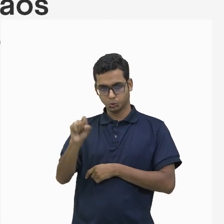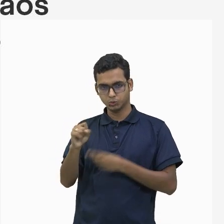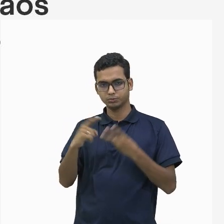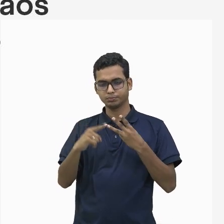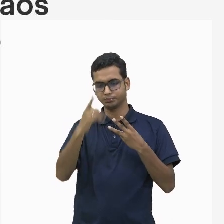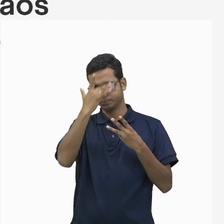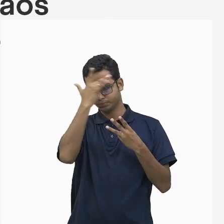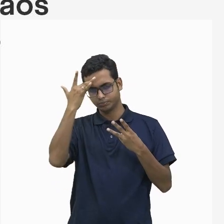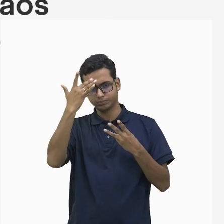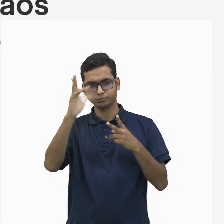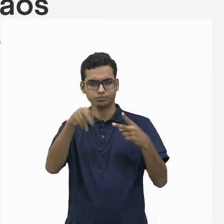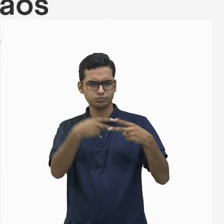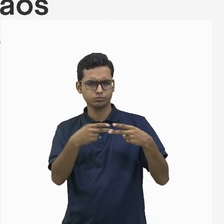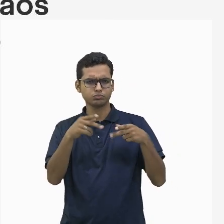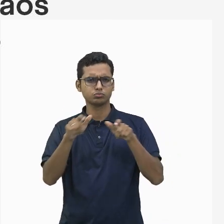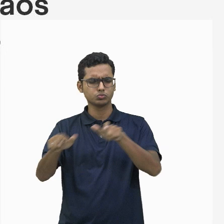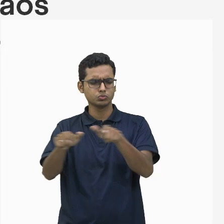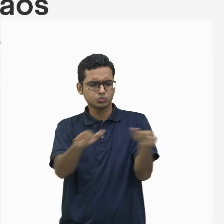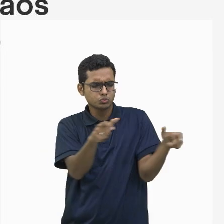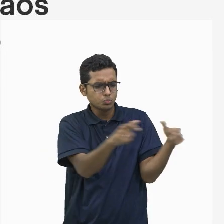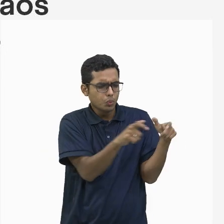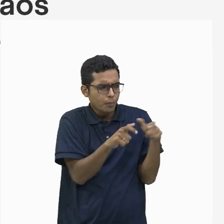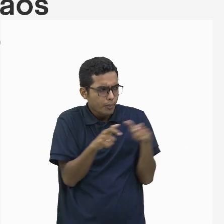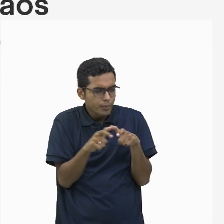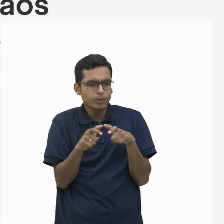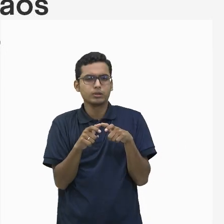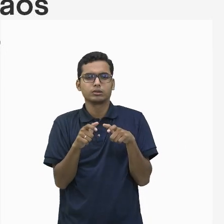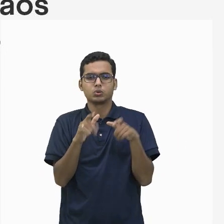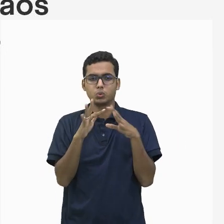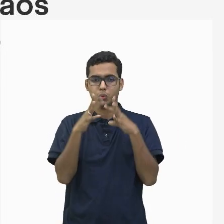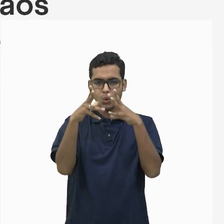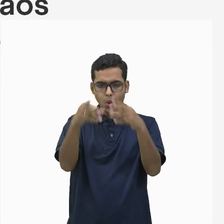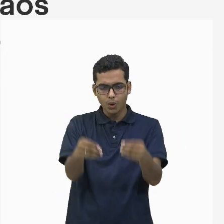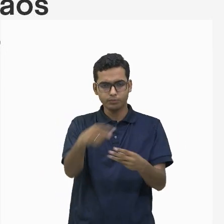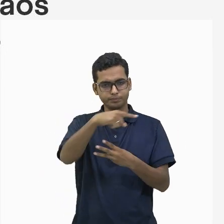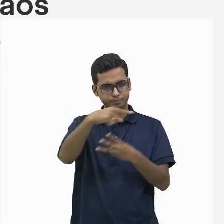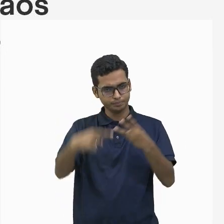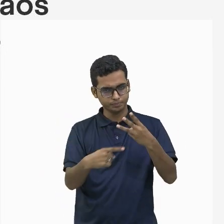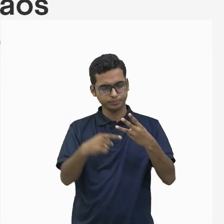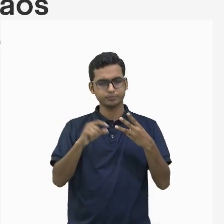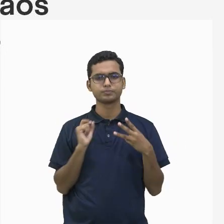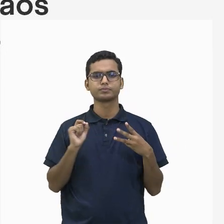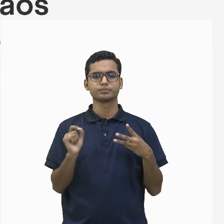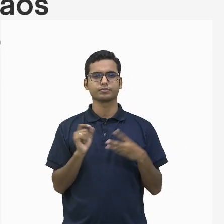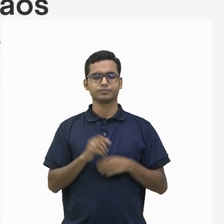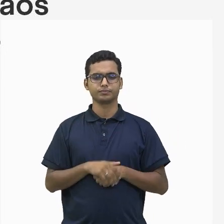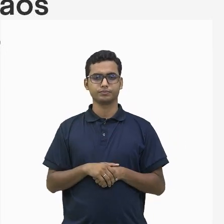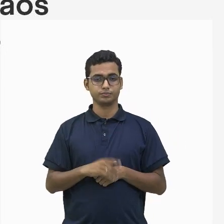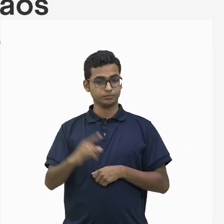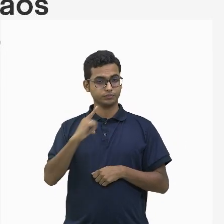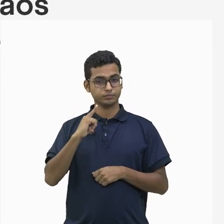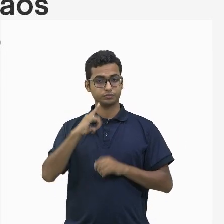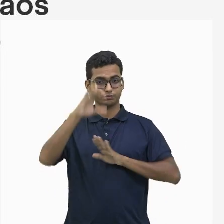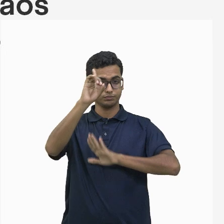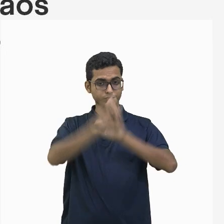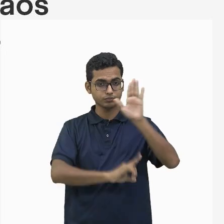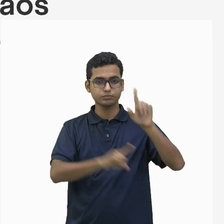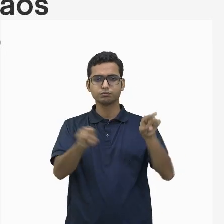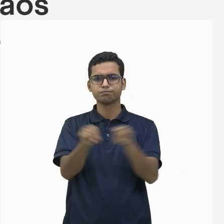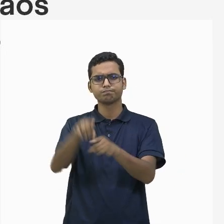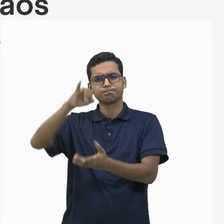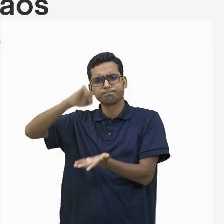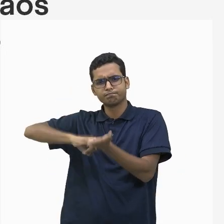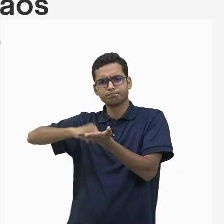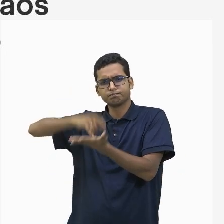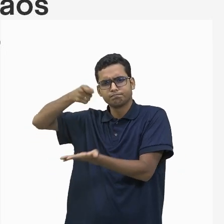administravam territórios menores. Todos, duque, marqueses e condes, tinham o direito de cobrar impostos